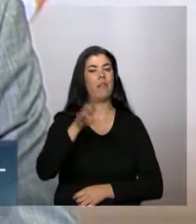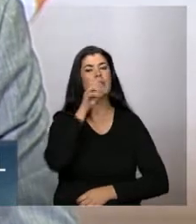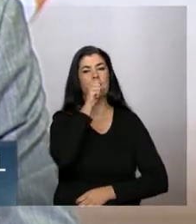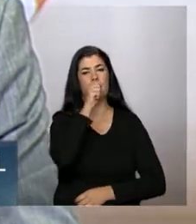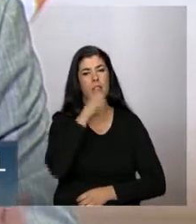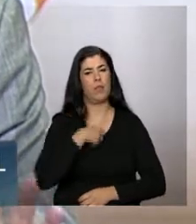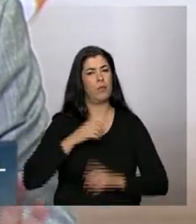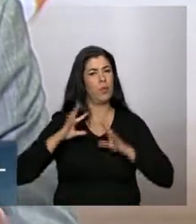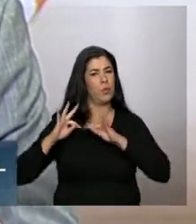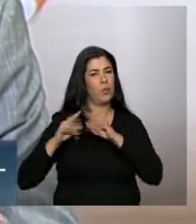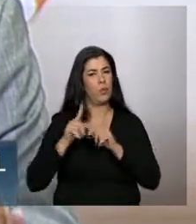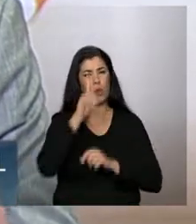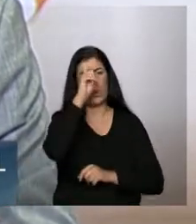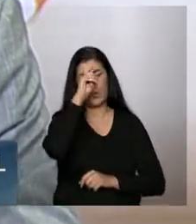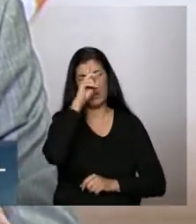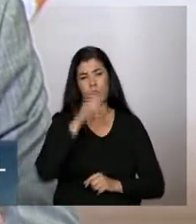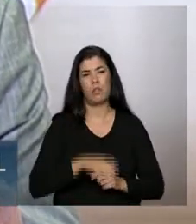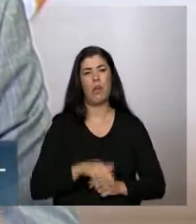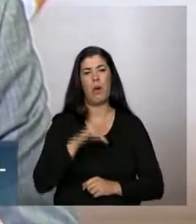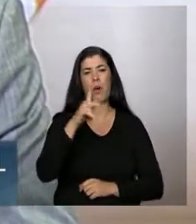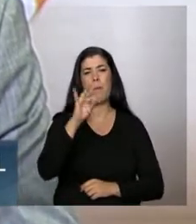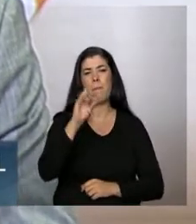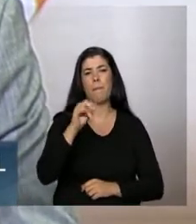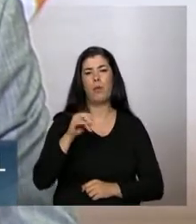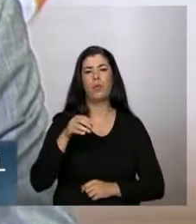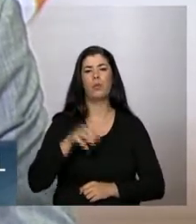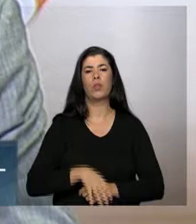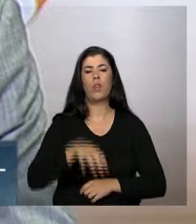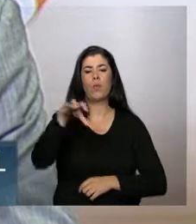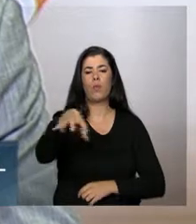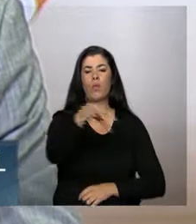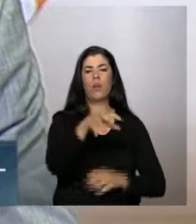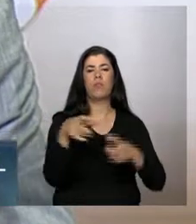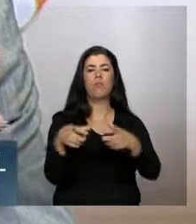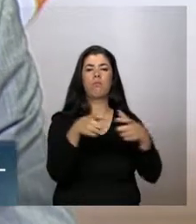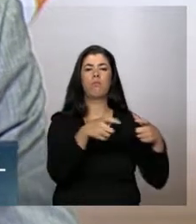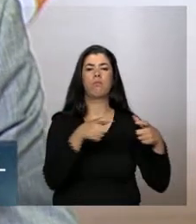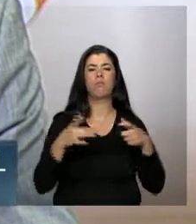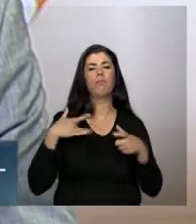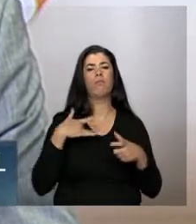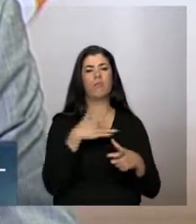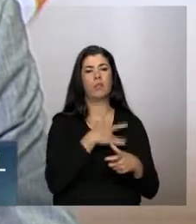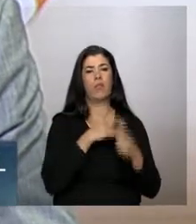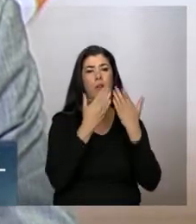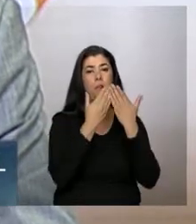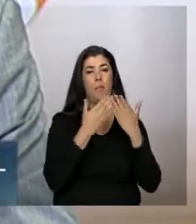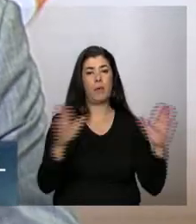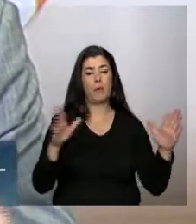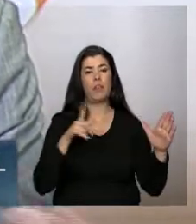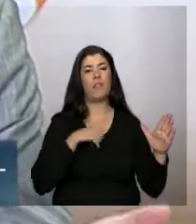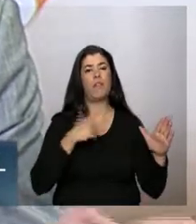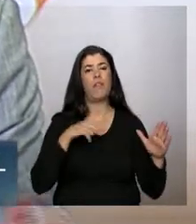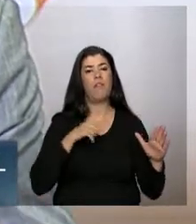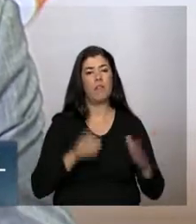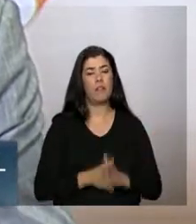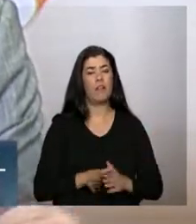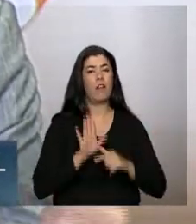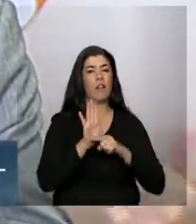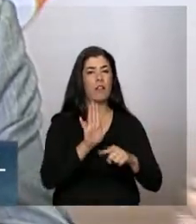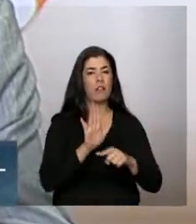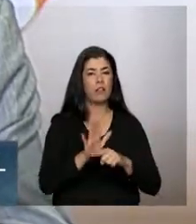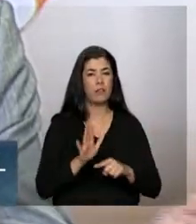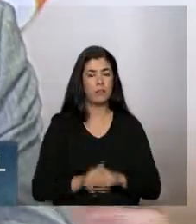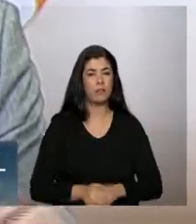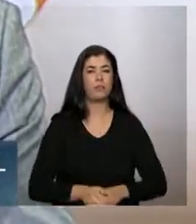os postos, insisto, mais de 60 mil pontos de vacinação, toda uma estrutura de transporte aéreo, de